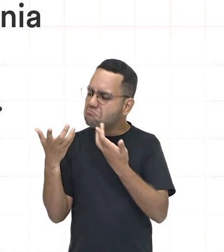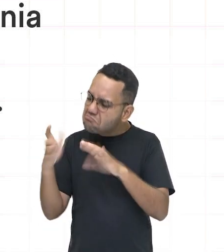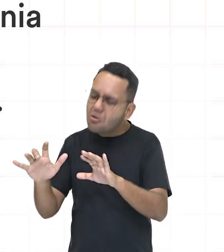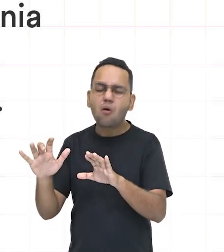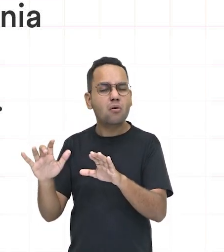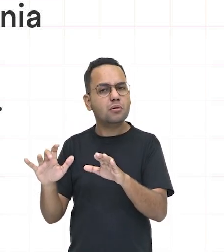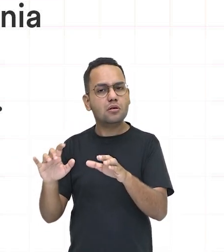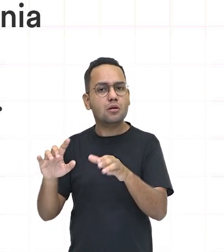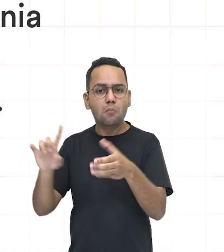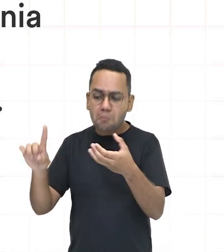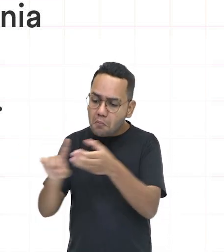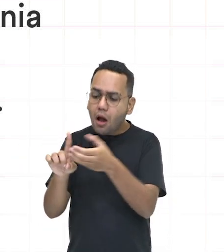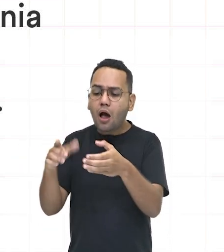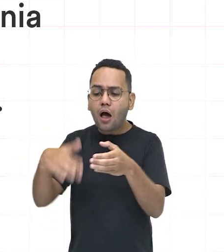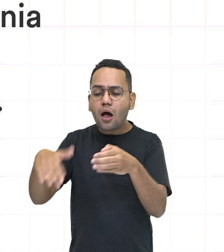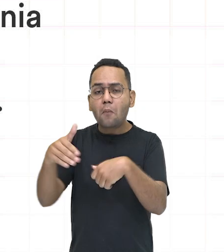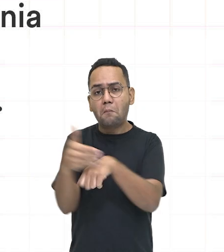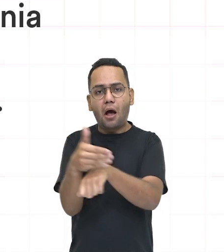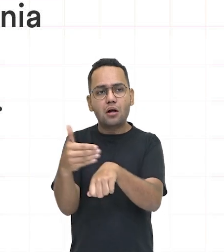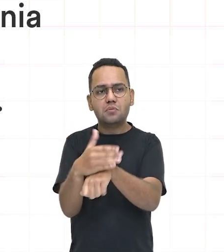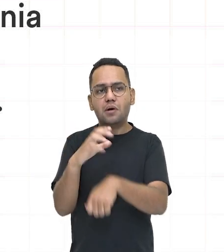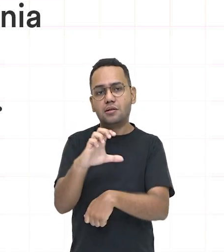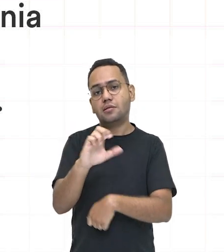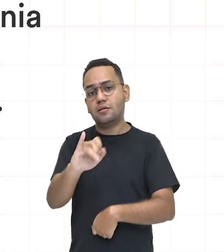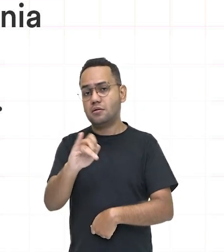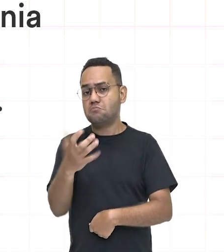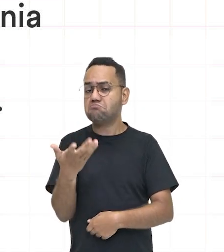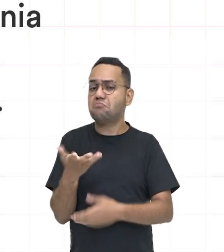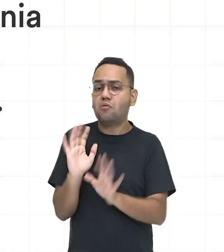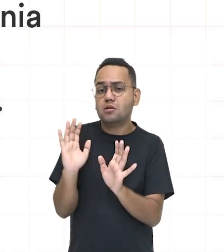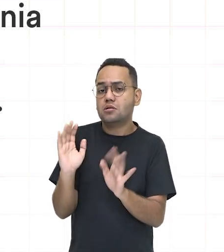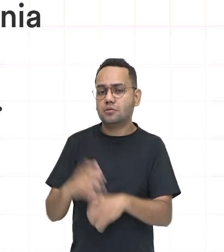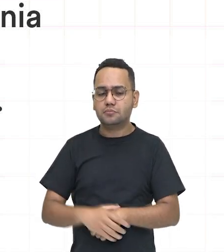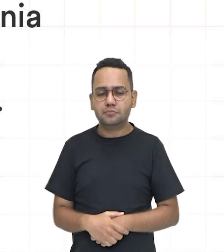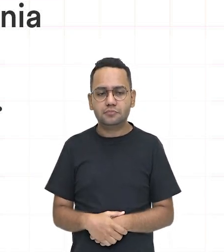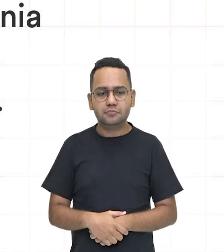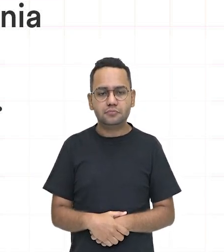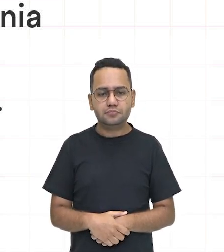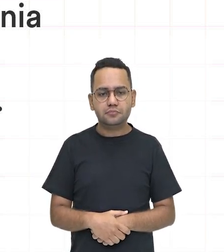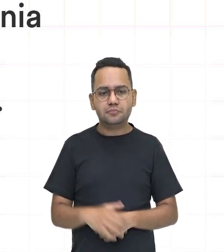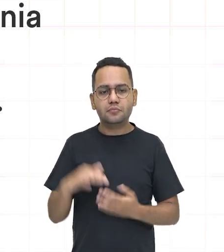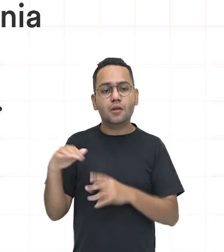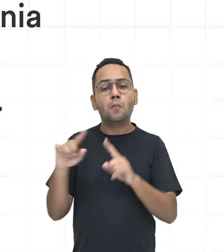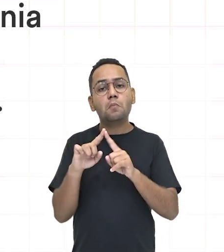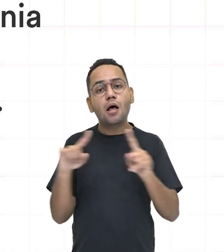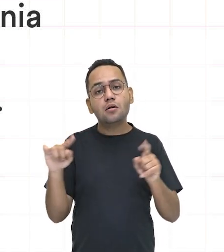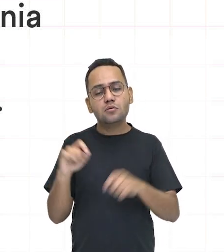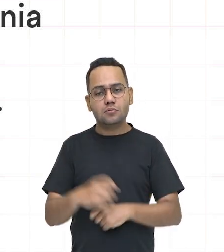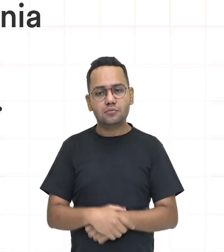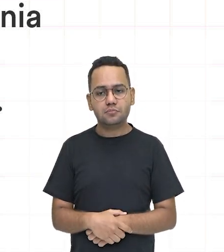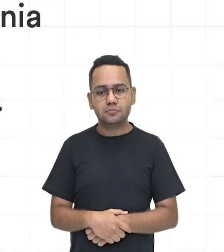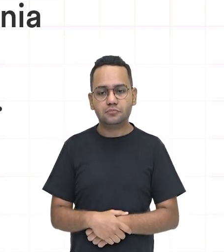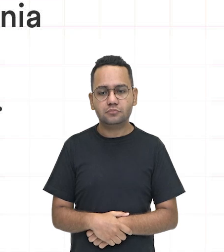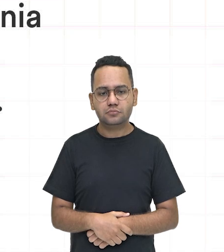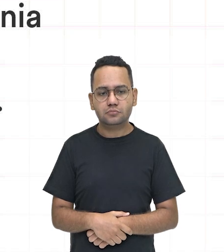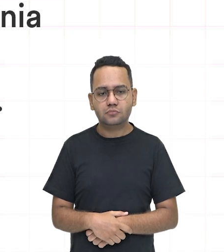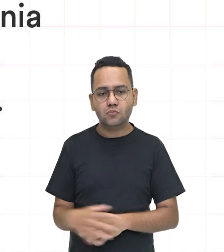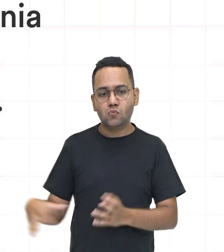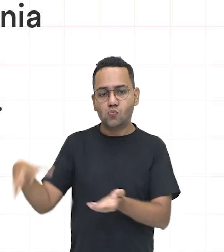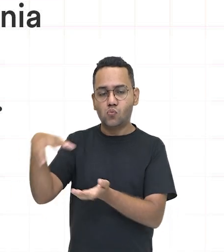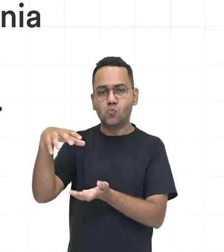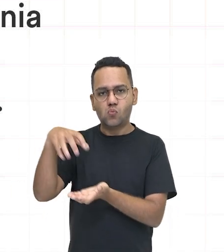parte deste bloco econômico da SEI. Então, a Federação Russa, né, vai estabelecer